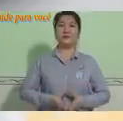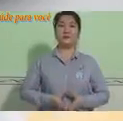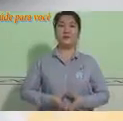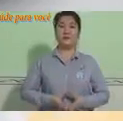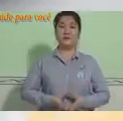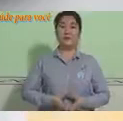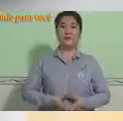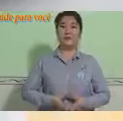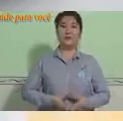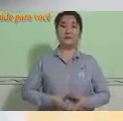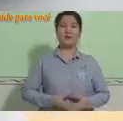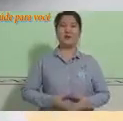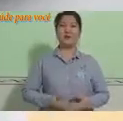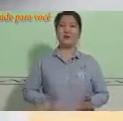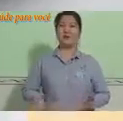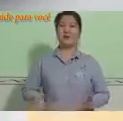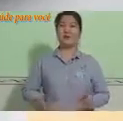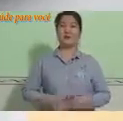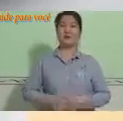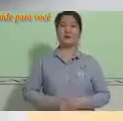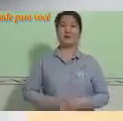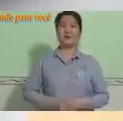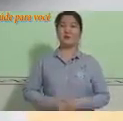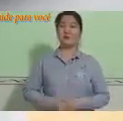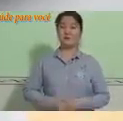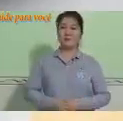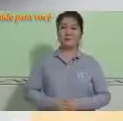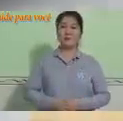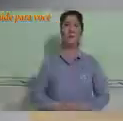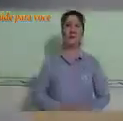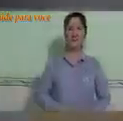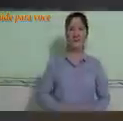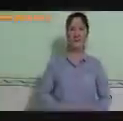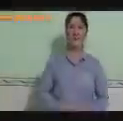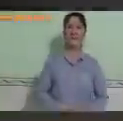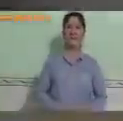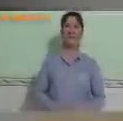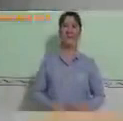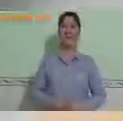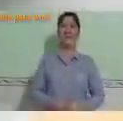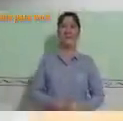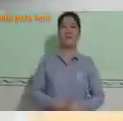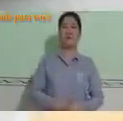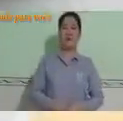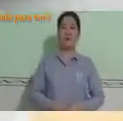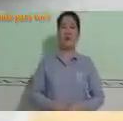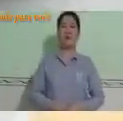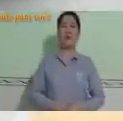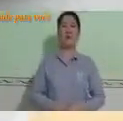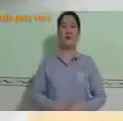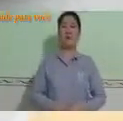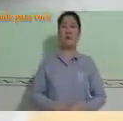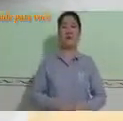RSEITADOSOROCASEIROEXISTEM 2 formas diferentes de preparar o zoro caseiro é o prepará-lo deve ser ter muito cuidado e seguir rigorosamente é uma